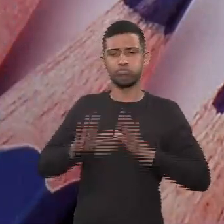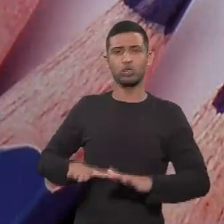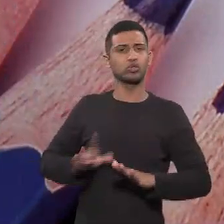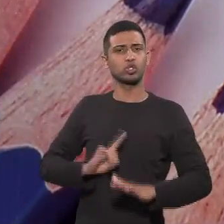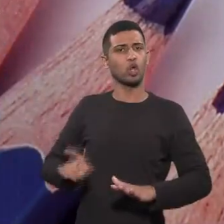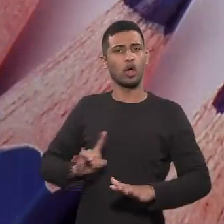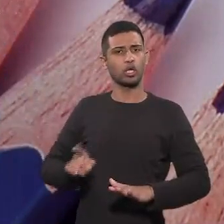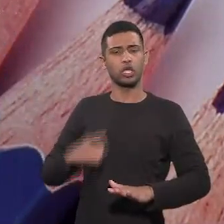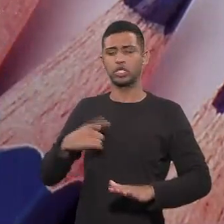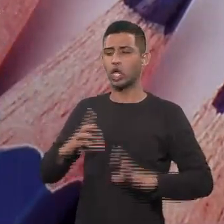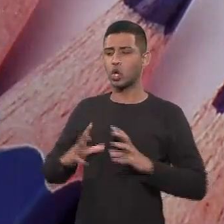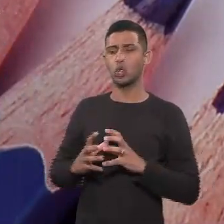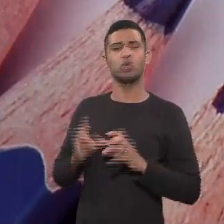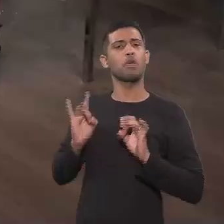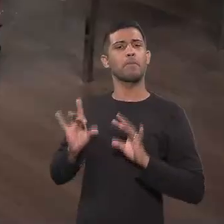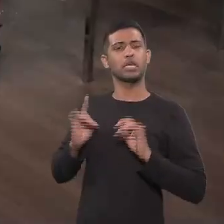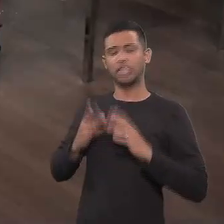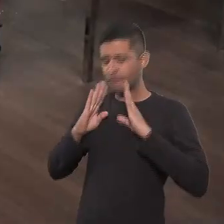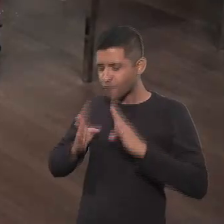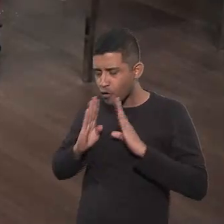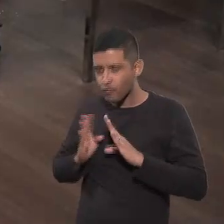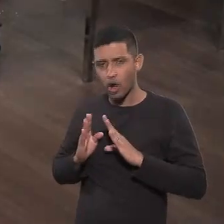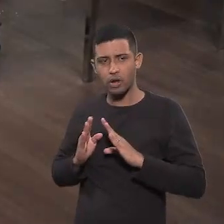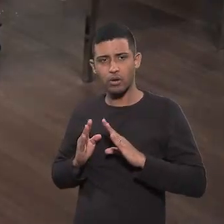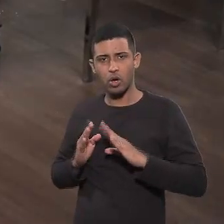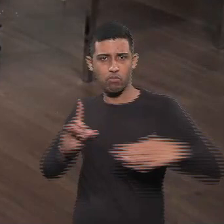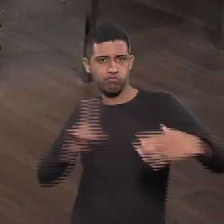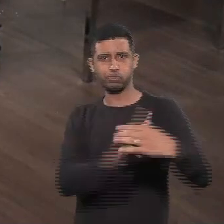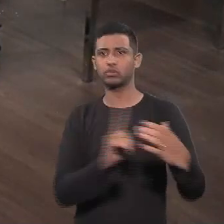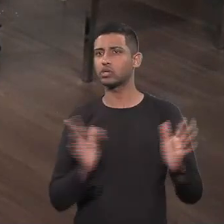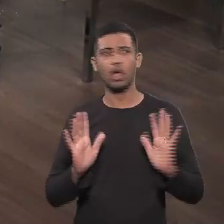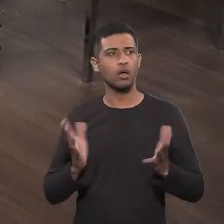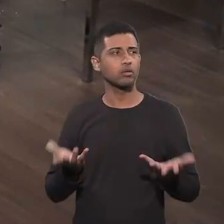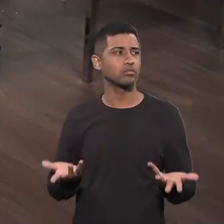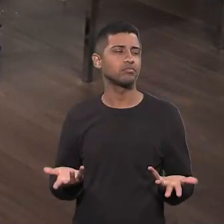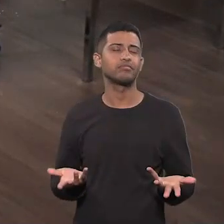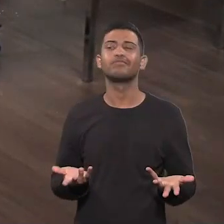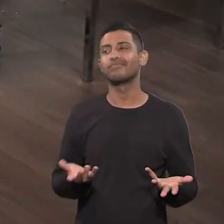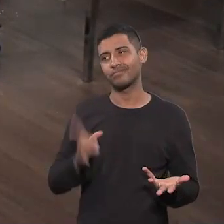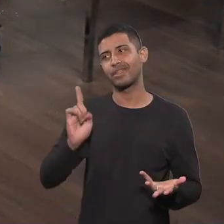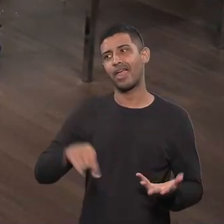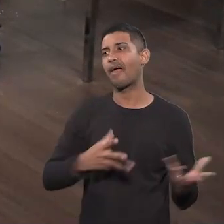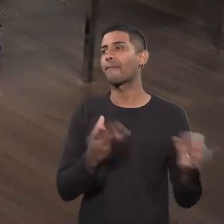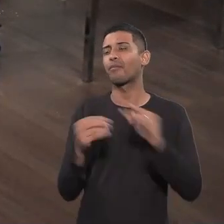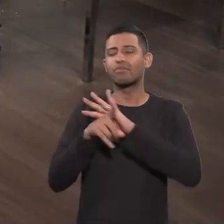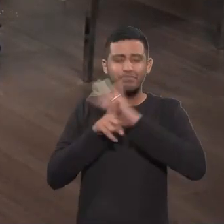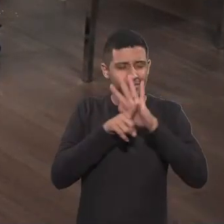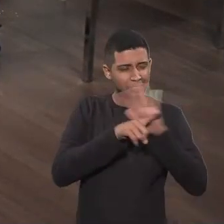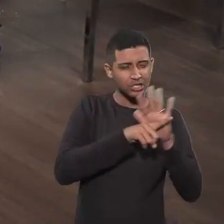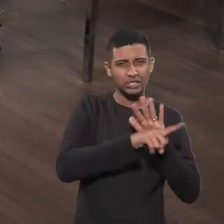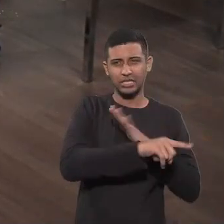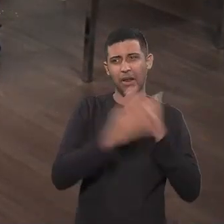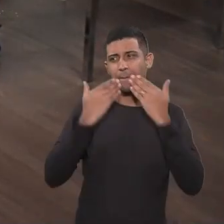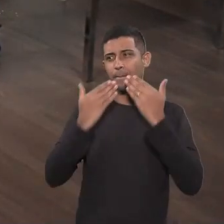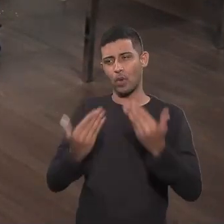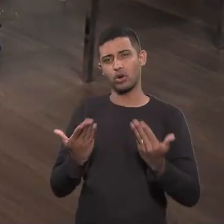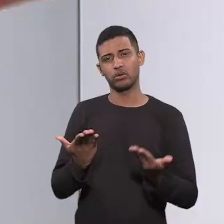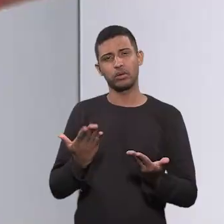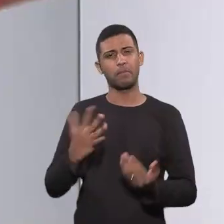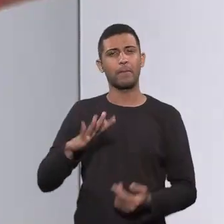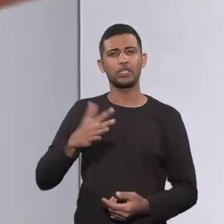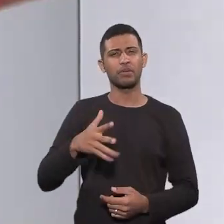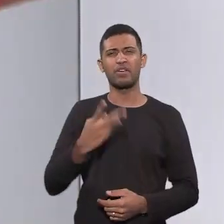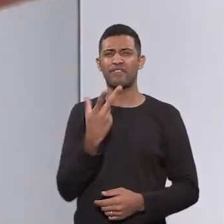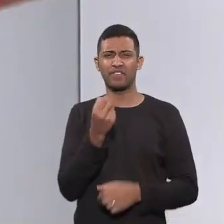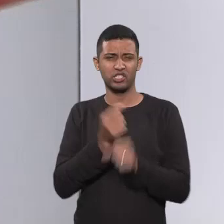ficar lá naquela classe especial, Ficou não direto. dá para você ficar perto dos outros. Sempre. Então, assim, o que as pesquisas têm revelado há pelo